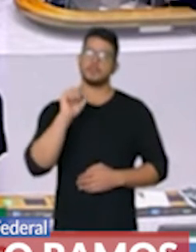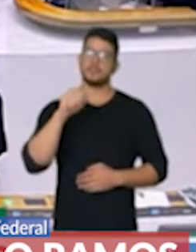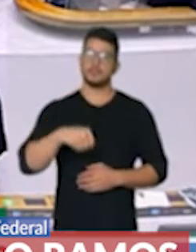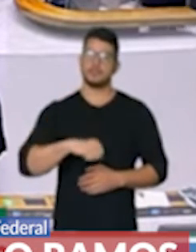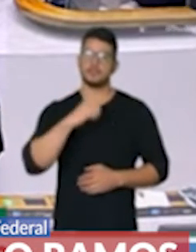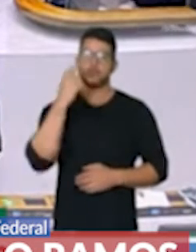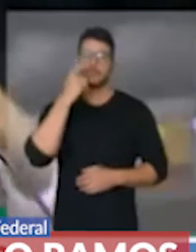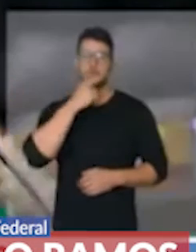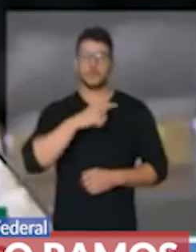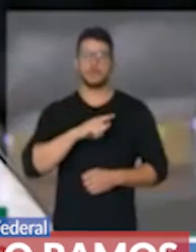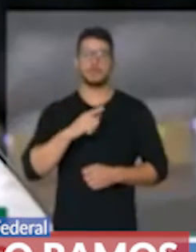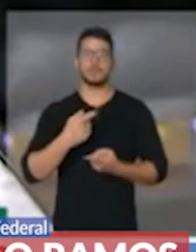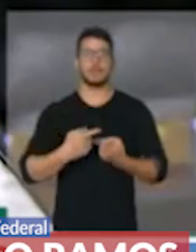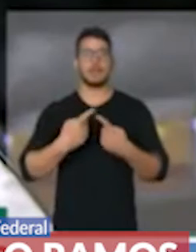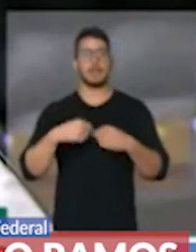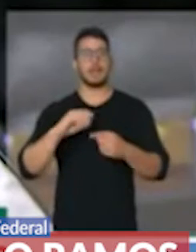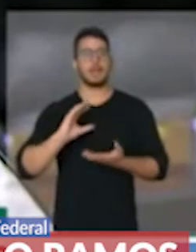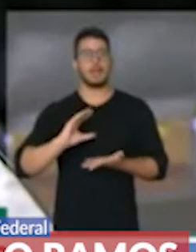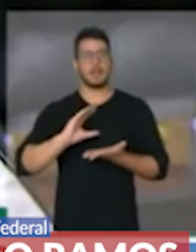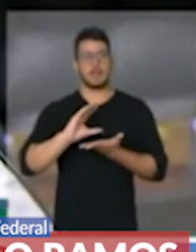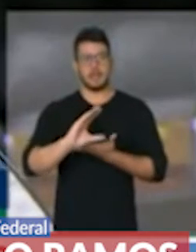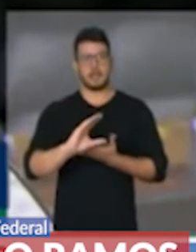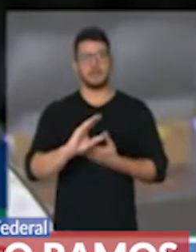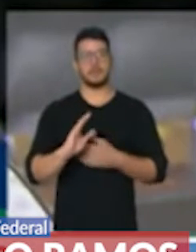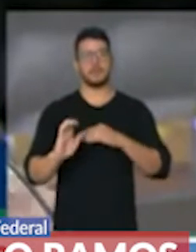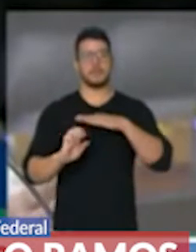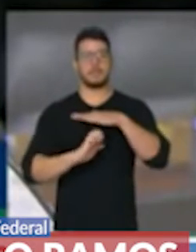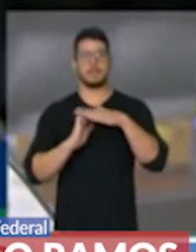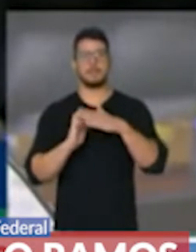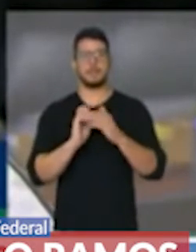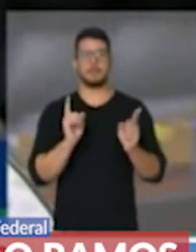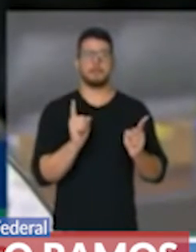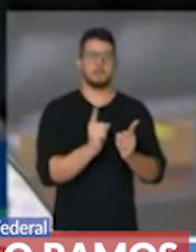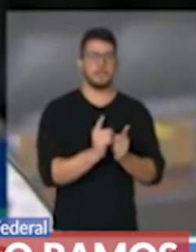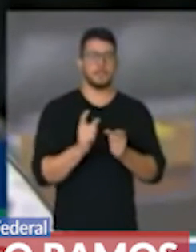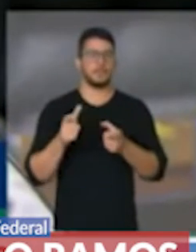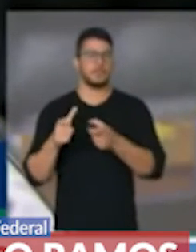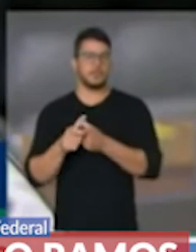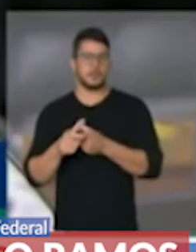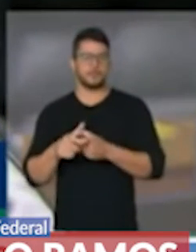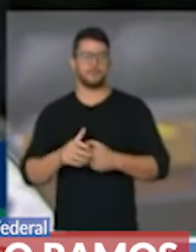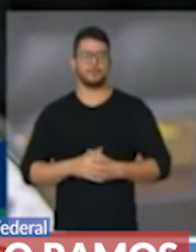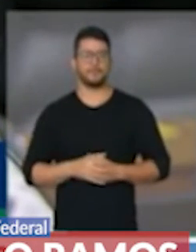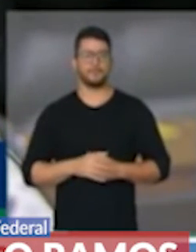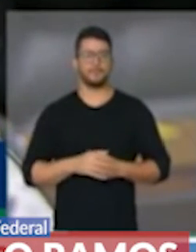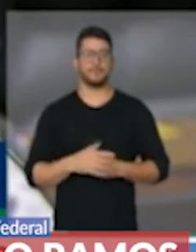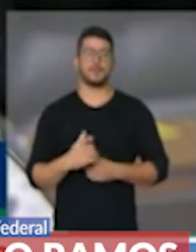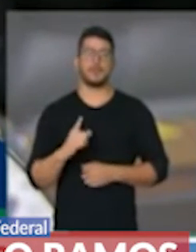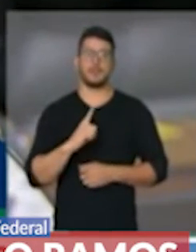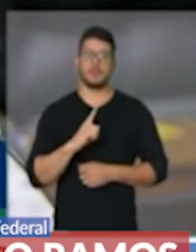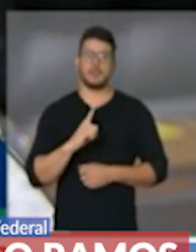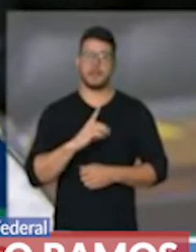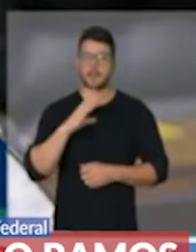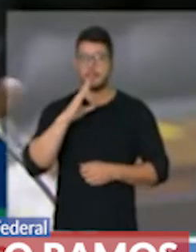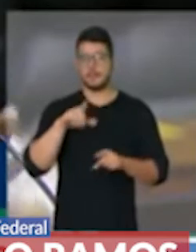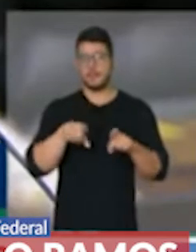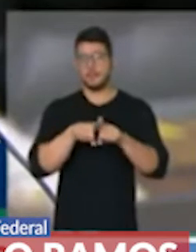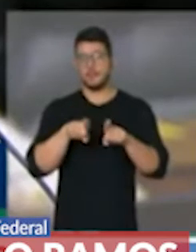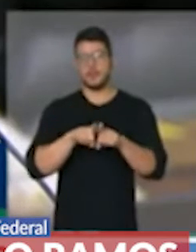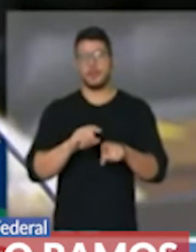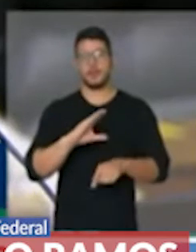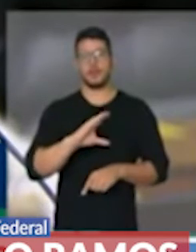a micro e pequenas empresas, incluindo aí as cooperativas. A eliminação